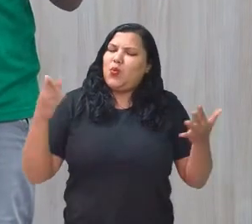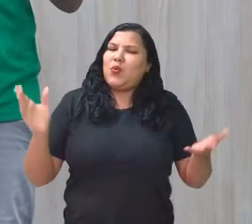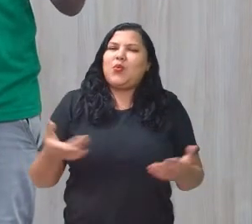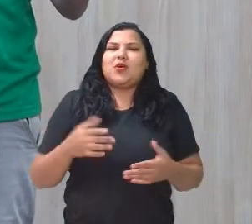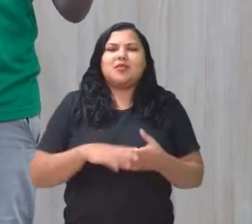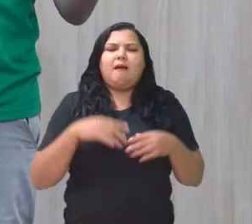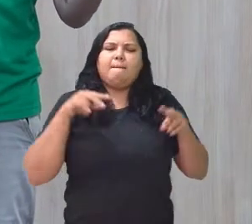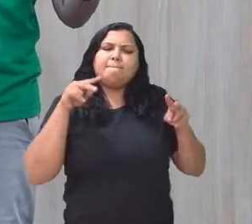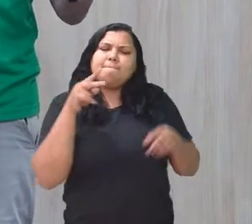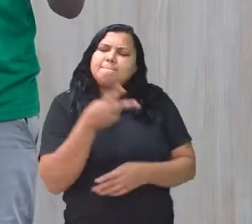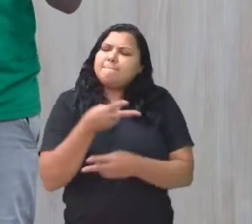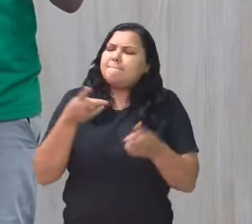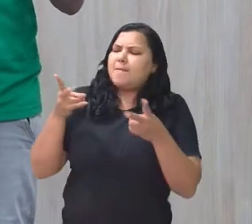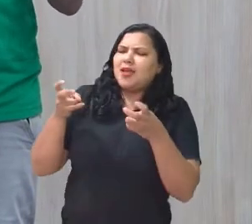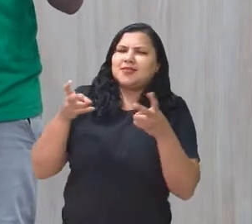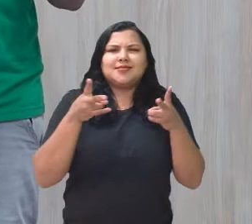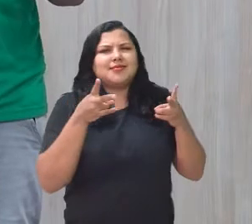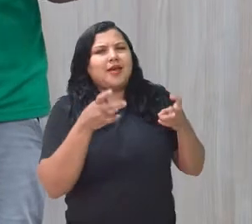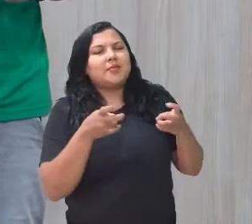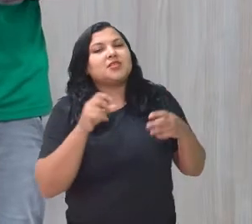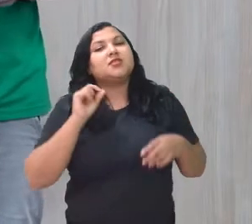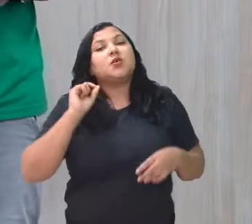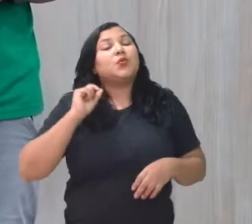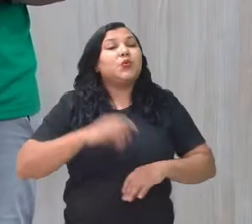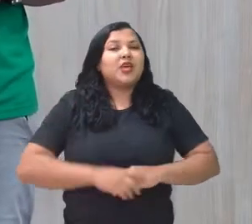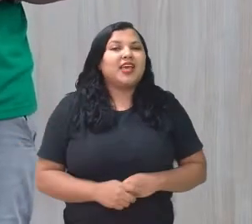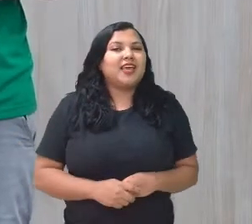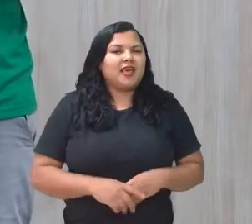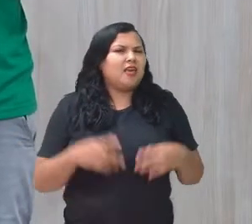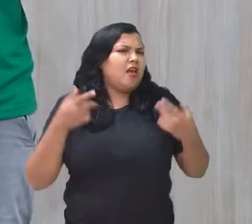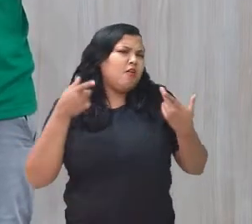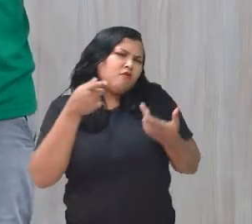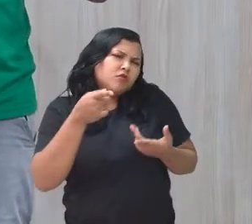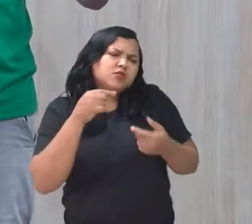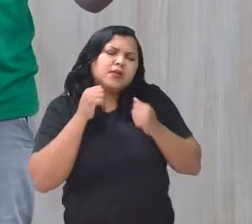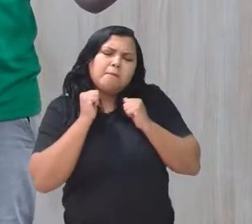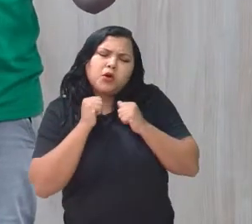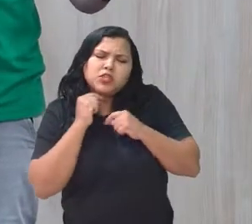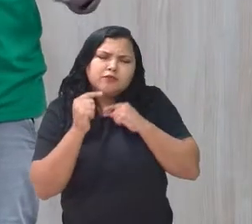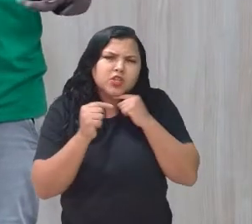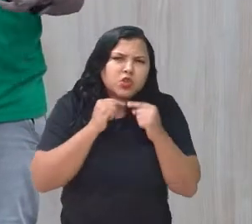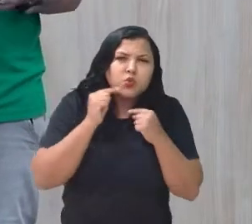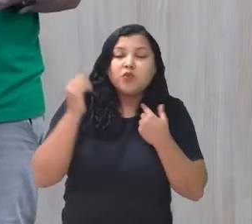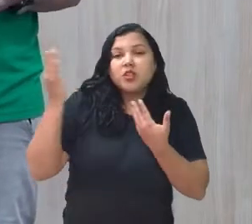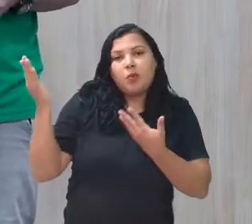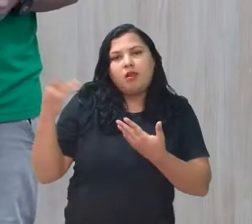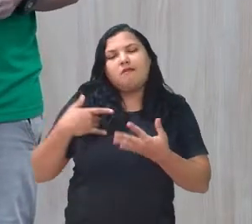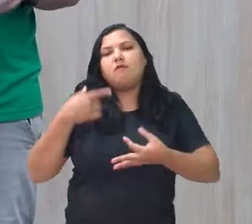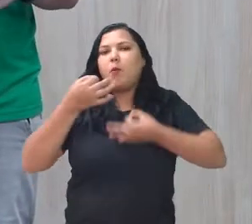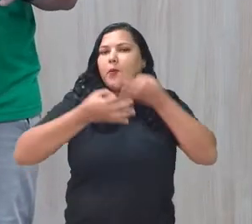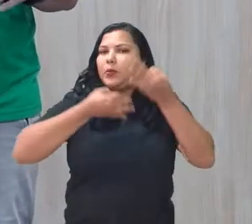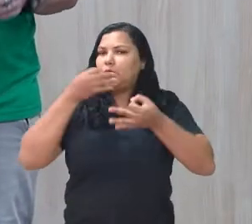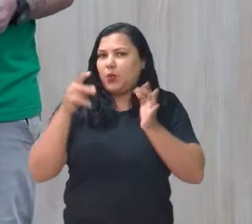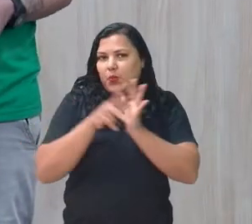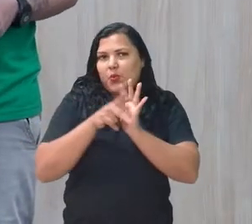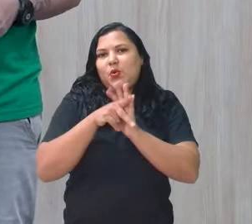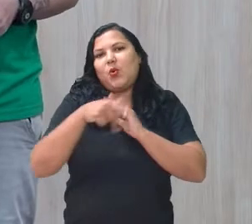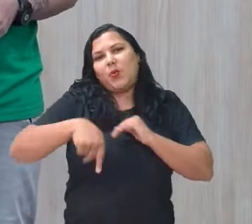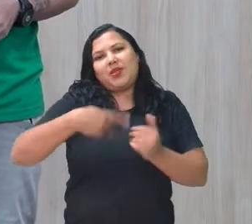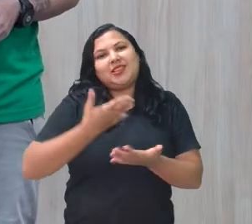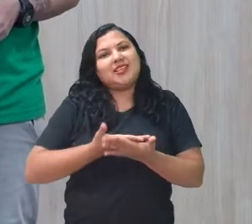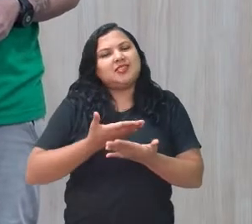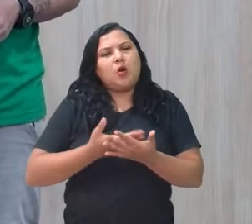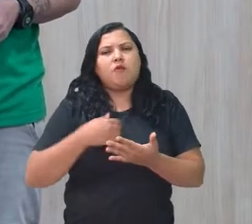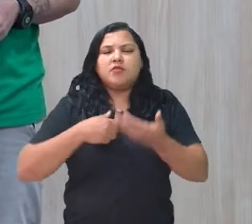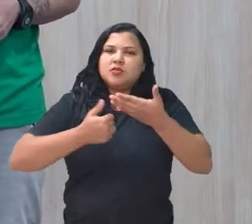daquele olhar que é mais ou menos o que você aí pode estar com a dúvida. Carol vai também dar a sua opinião, vai estar ali no chat,